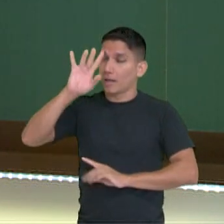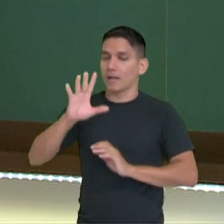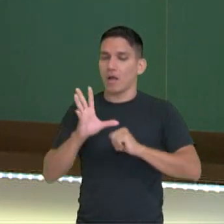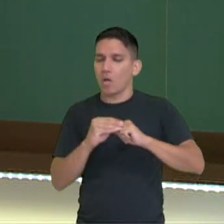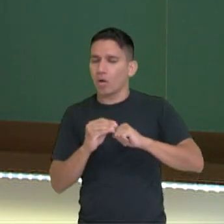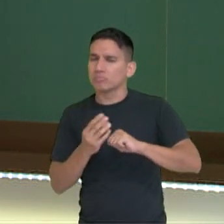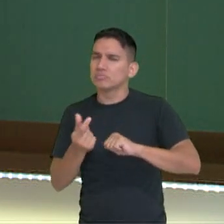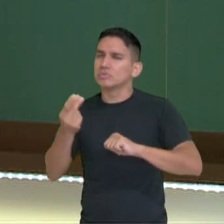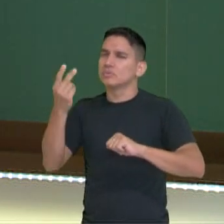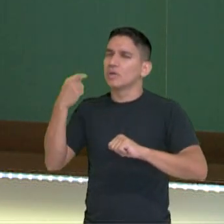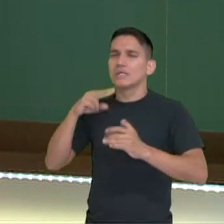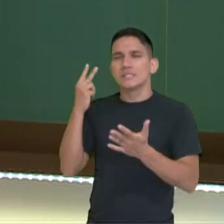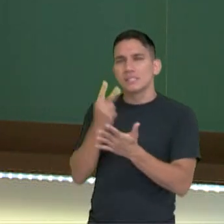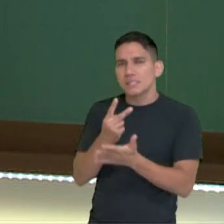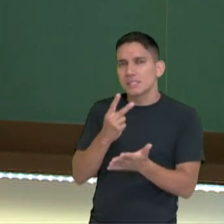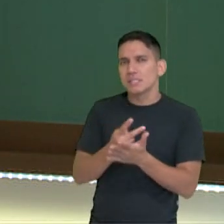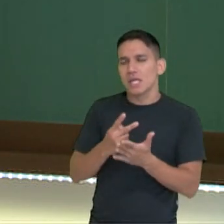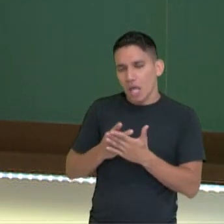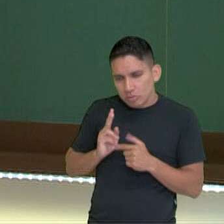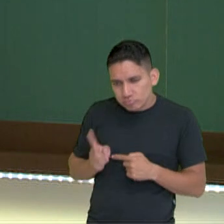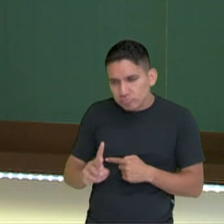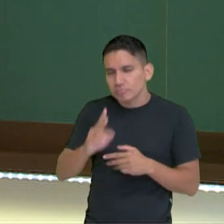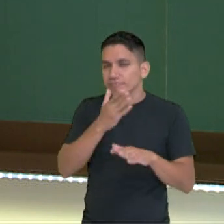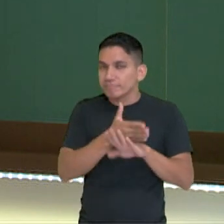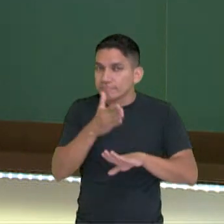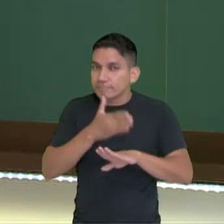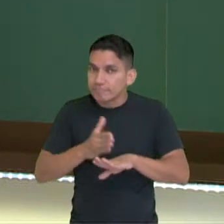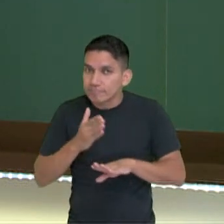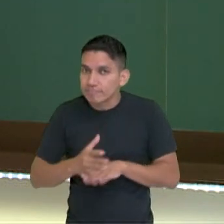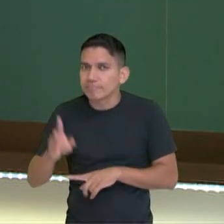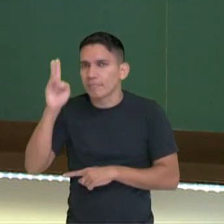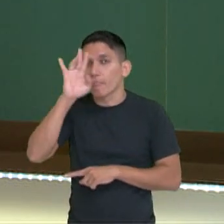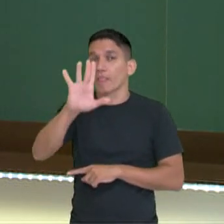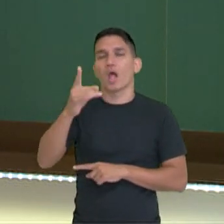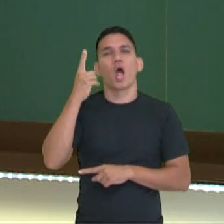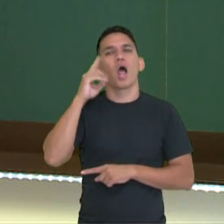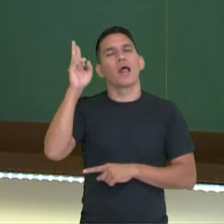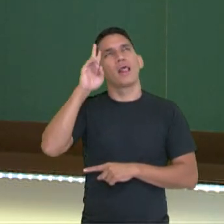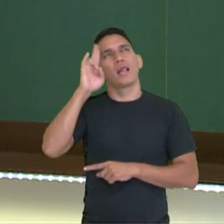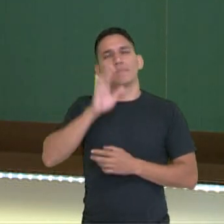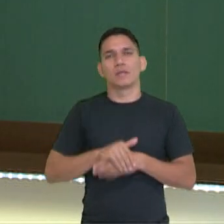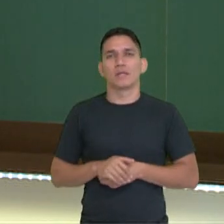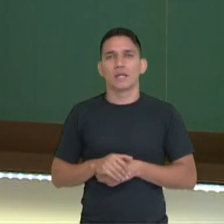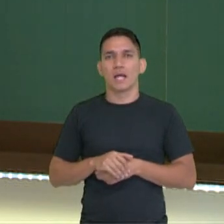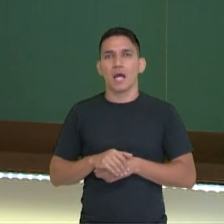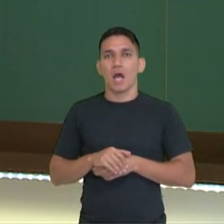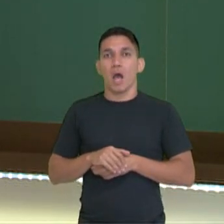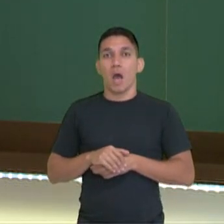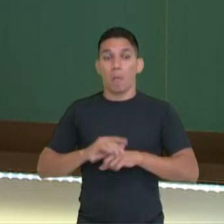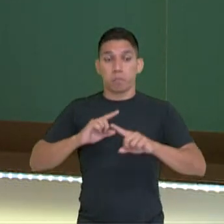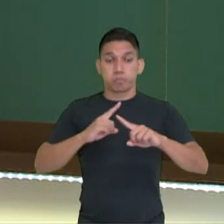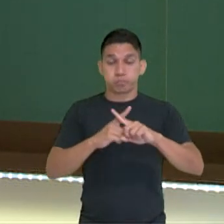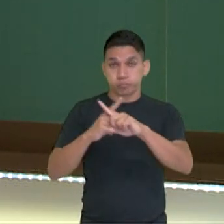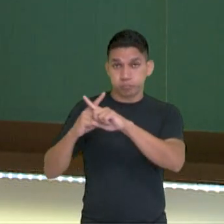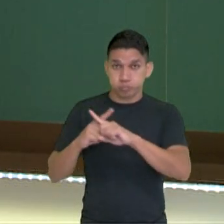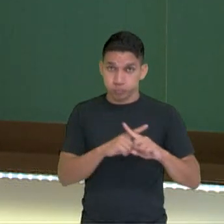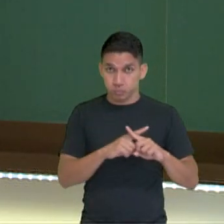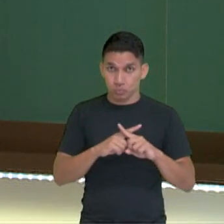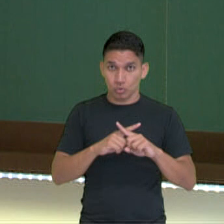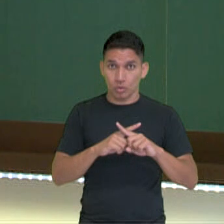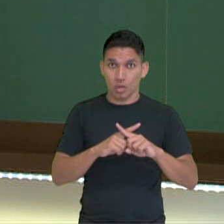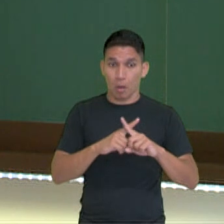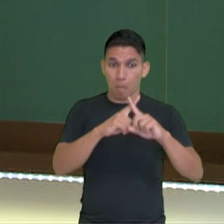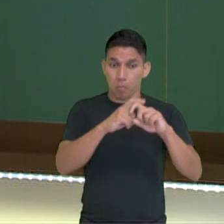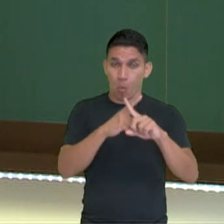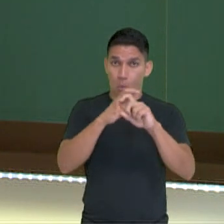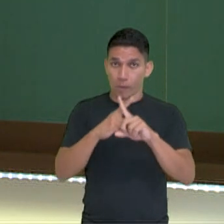que sempre levando à frente, que eles são necessários. Lembra da multiplicação de bases iguais? Repete-se a base e multiplica